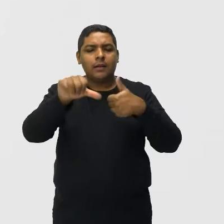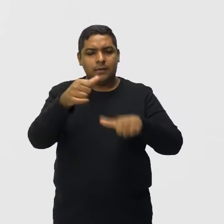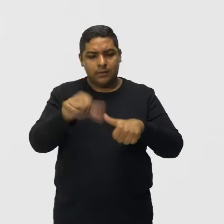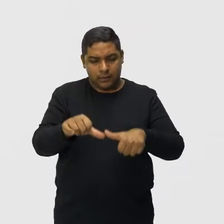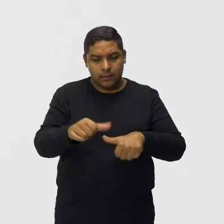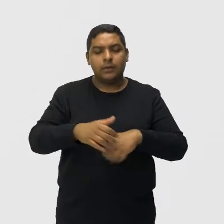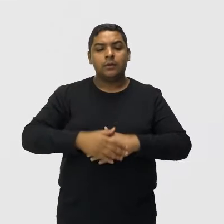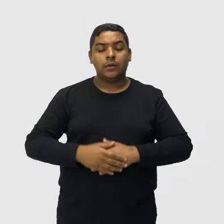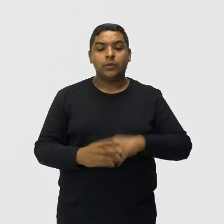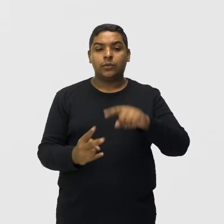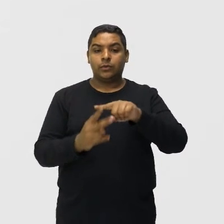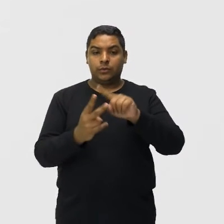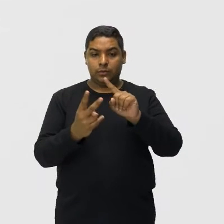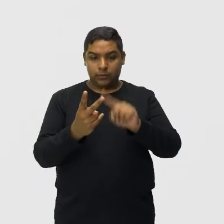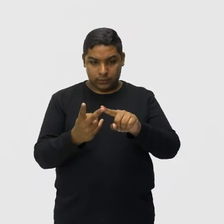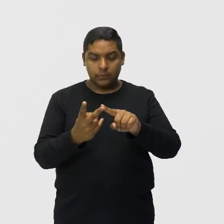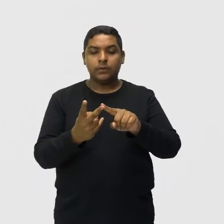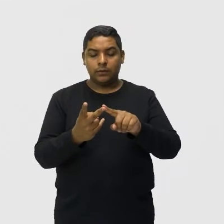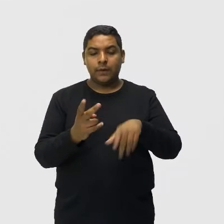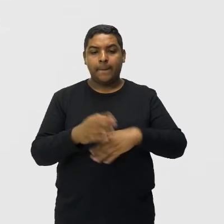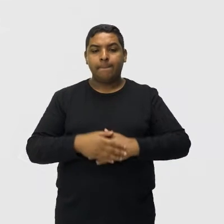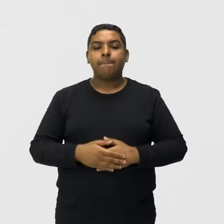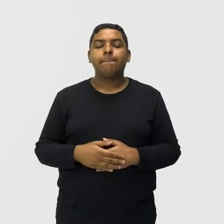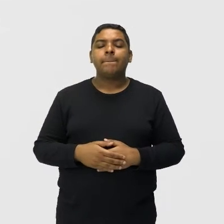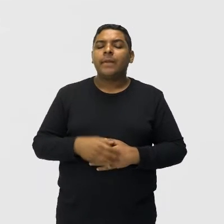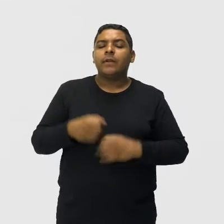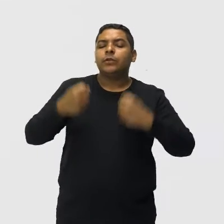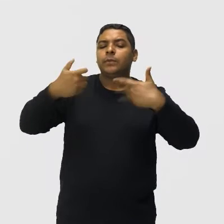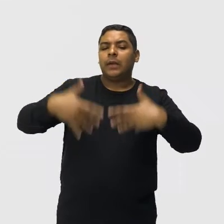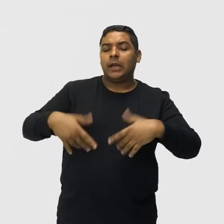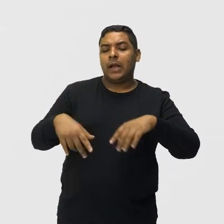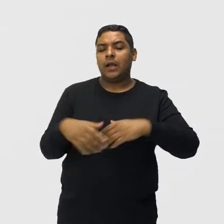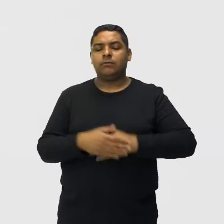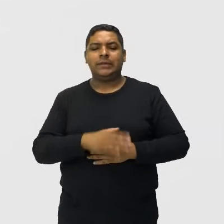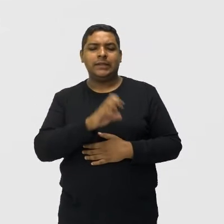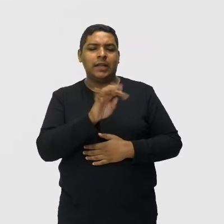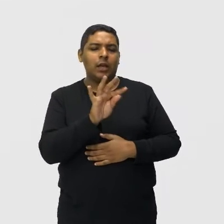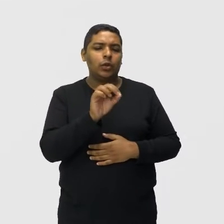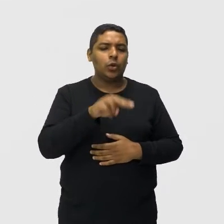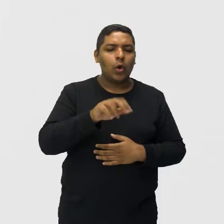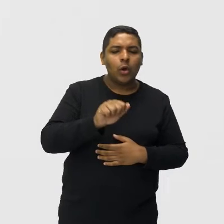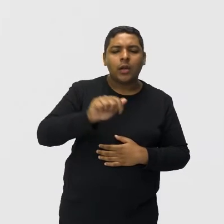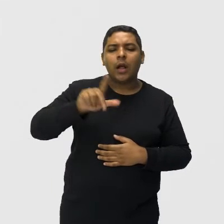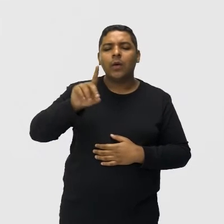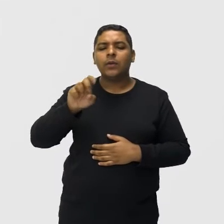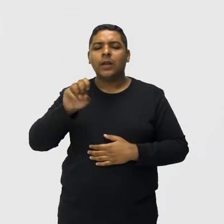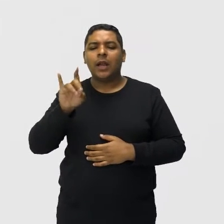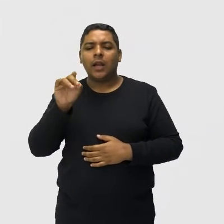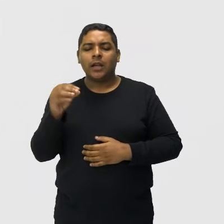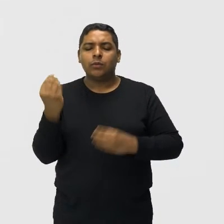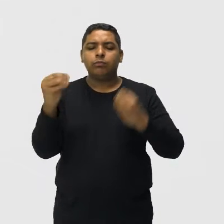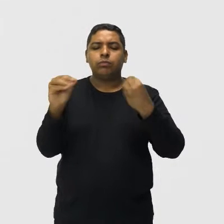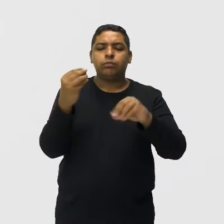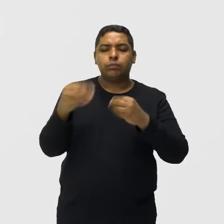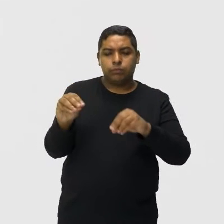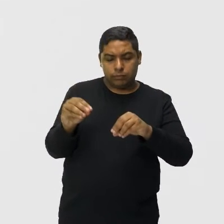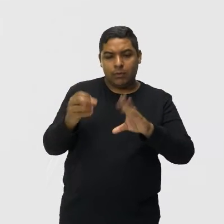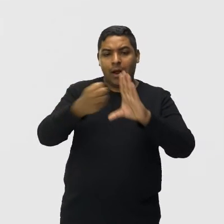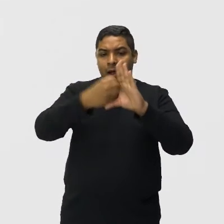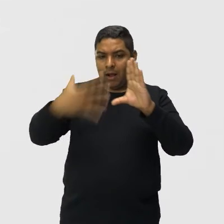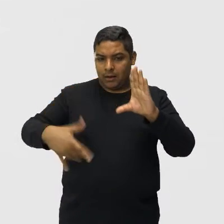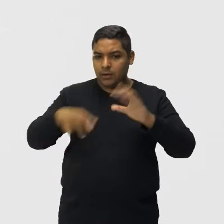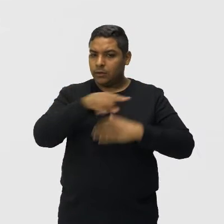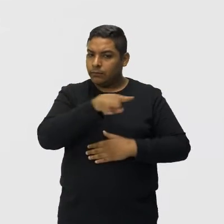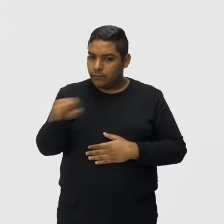compostos, e vai dizer se tem um aldeído e uma cetona, se os dois são cetonas, se os dois são aldeídos, aí vai da sua